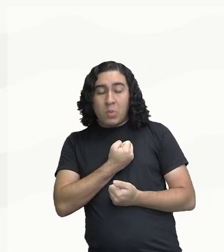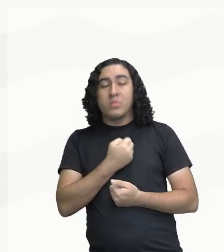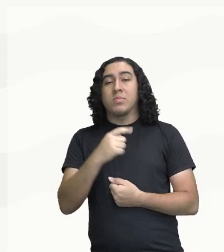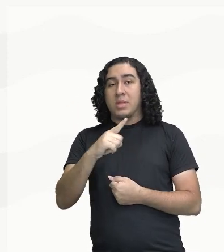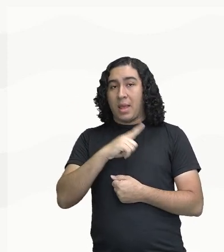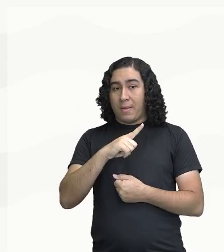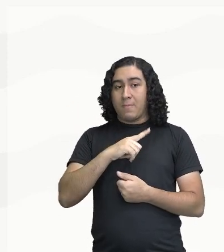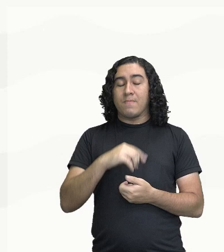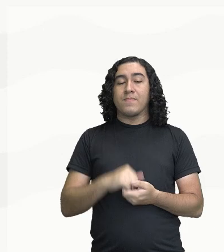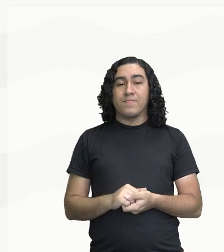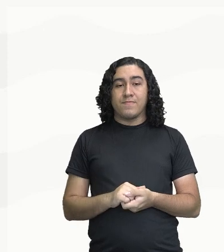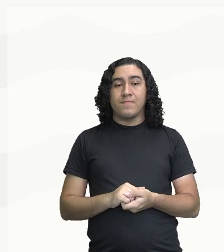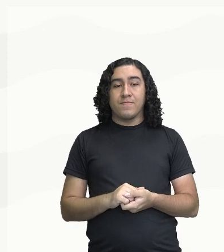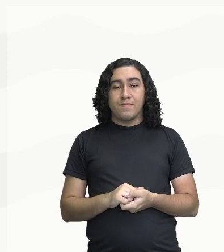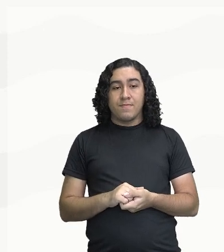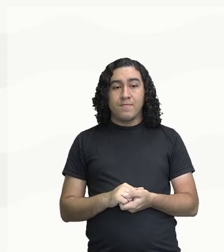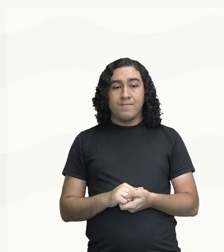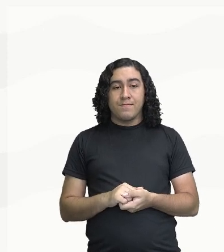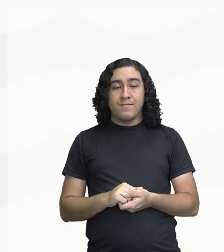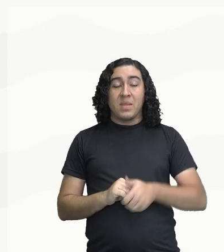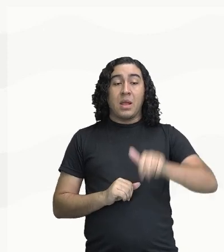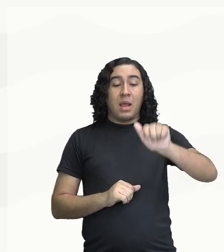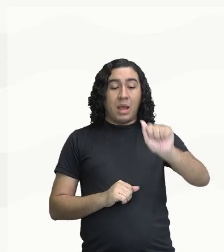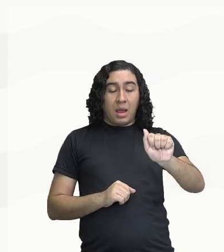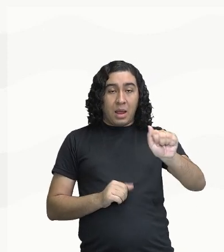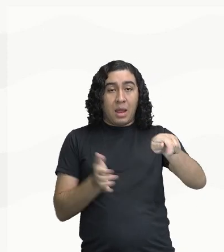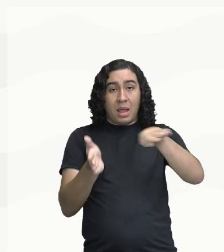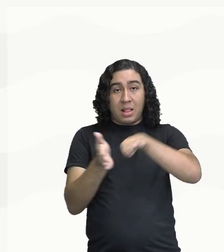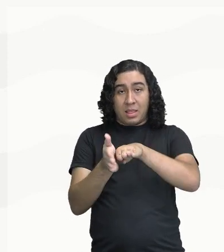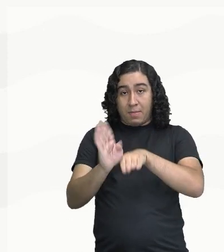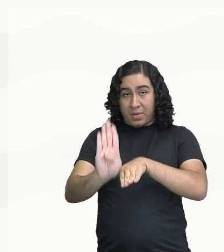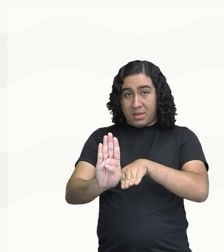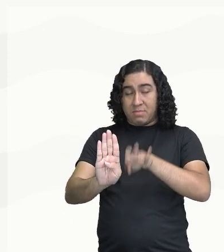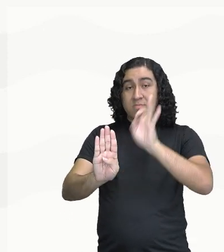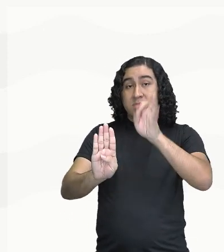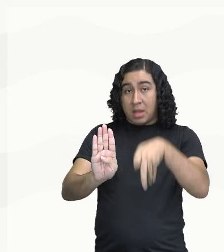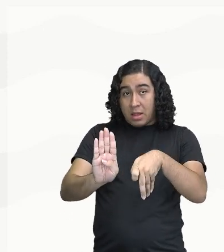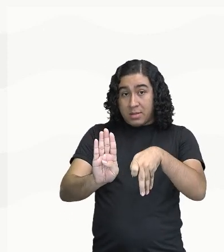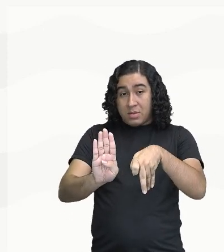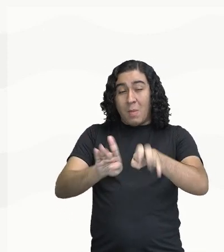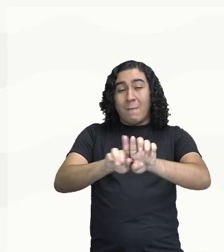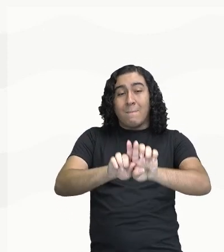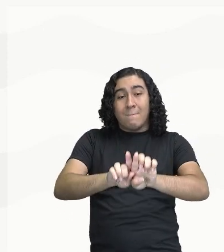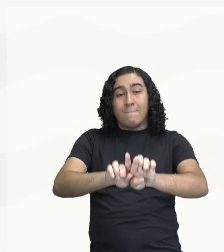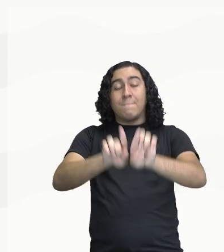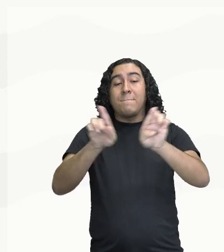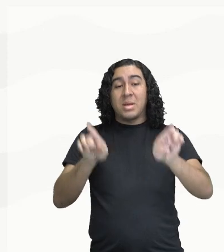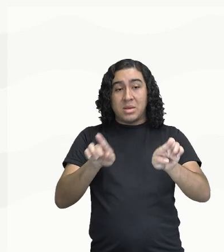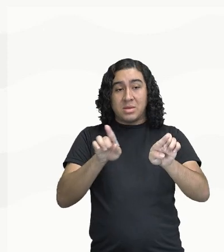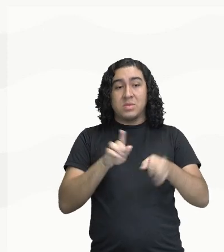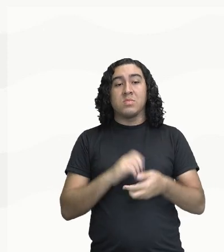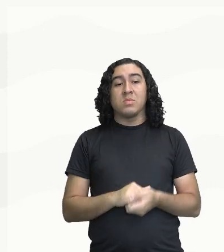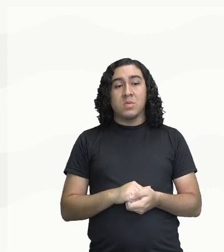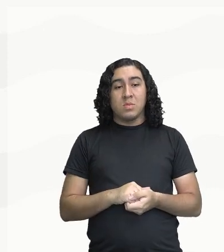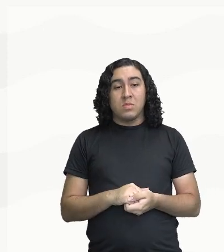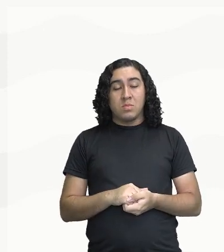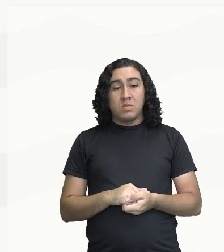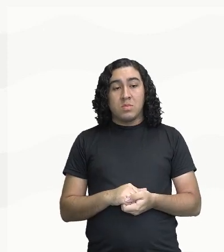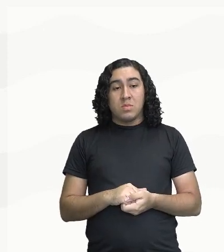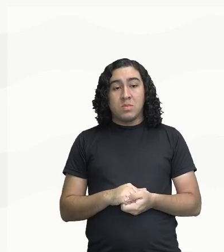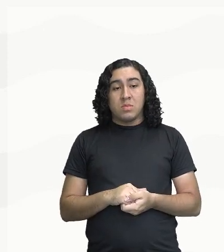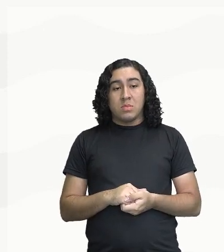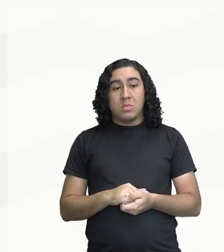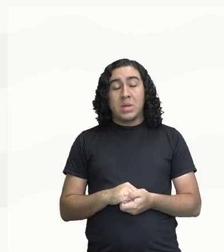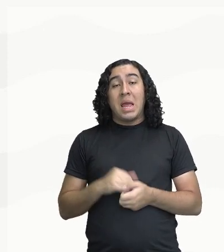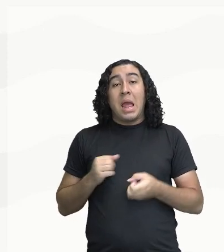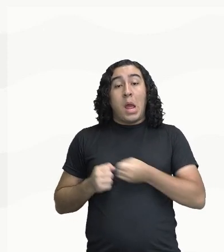número, vou escolher esse número de A até B, mas a quantidade inclui